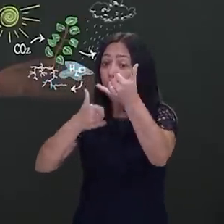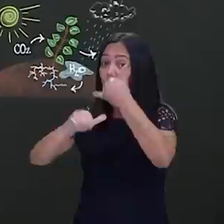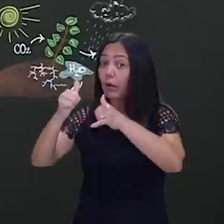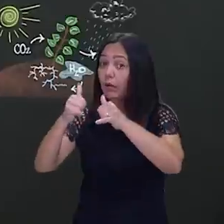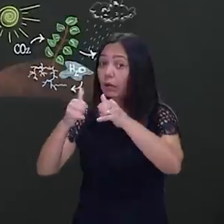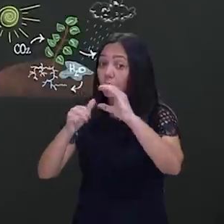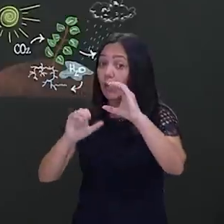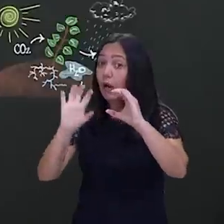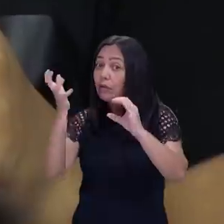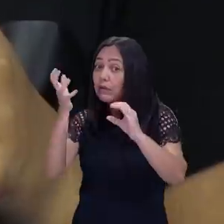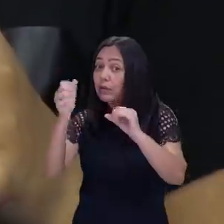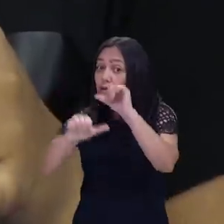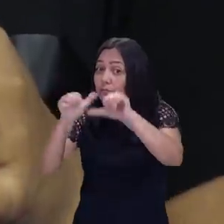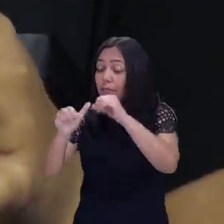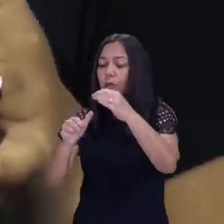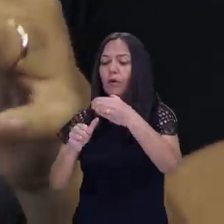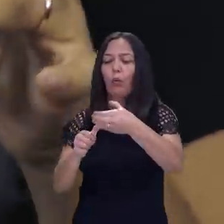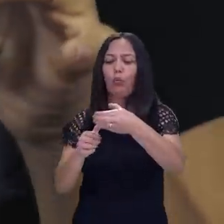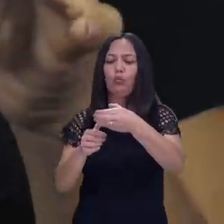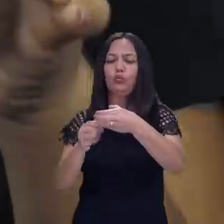Será que vai rolar alguma transformação?